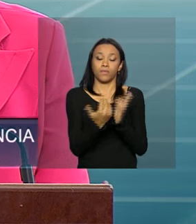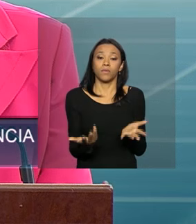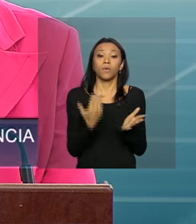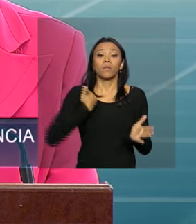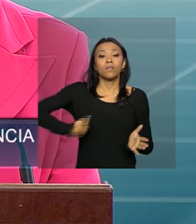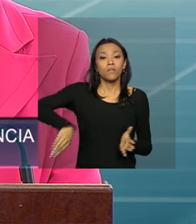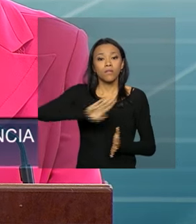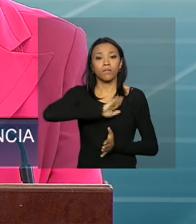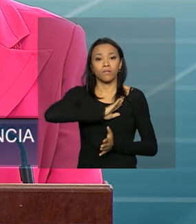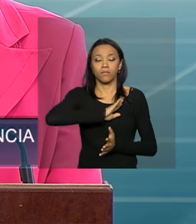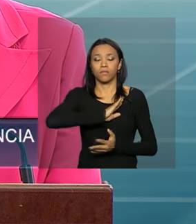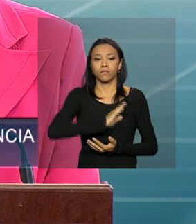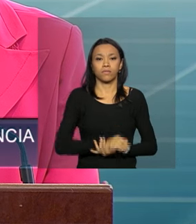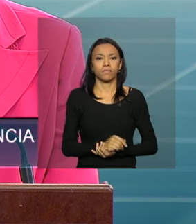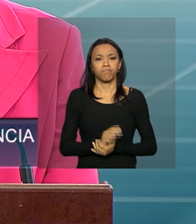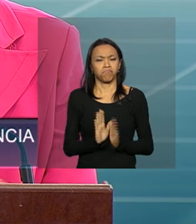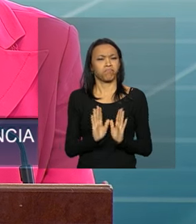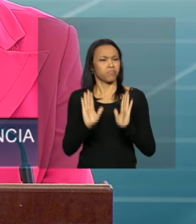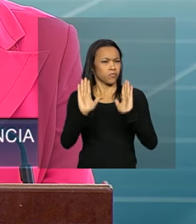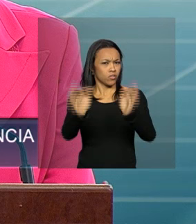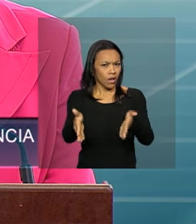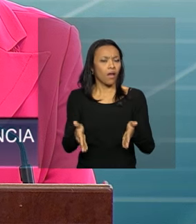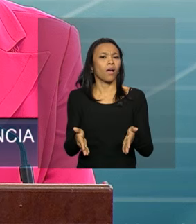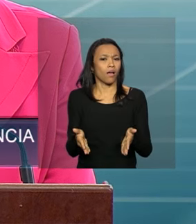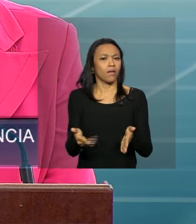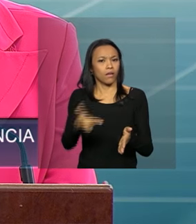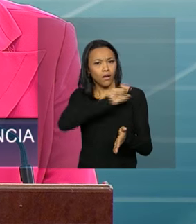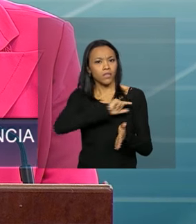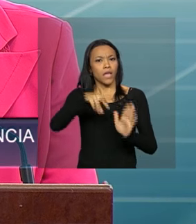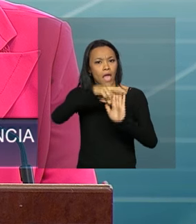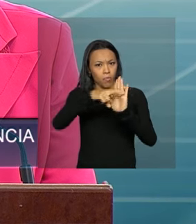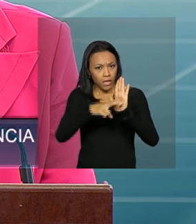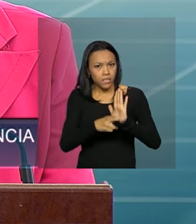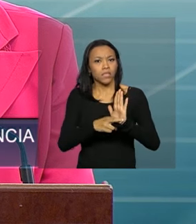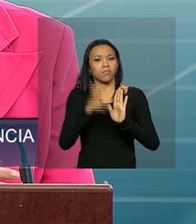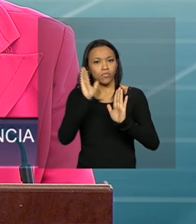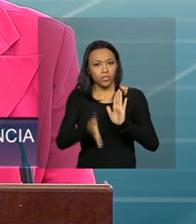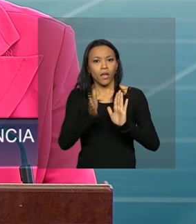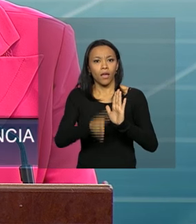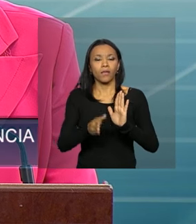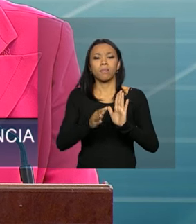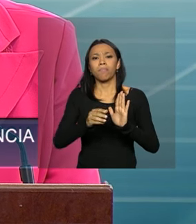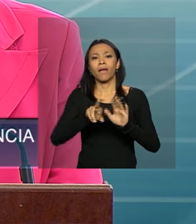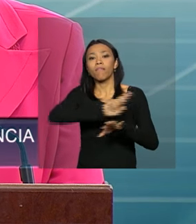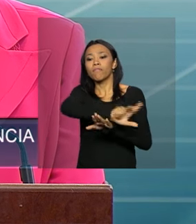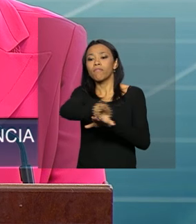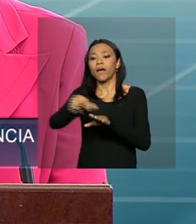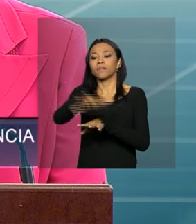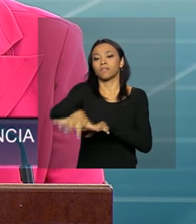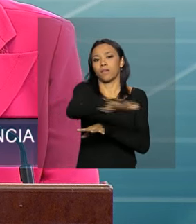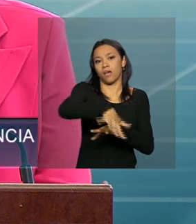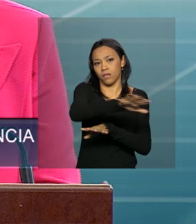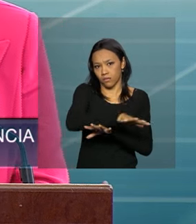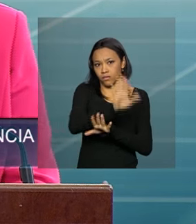Nós já tínhamos regulamentado esses itinerários para várias áreas. A partir